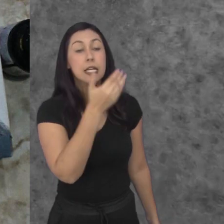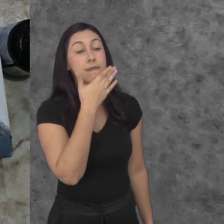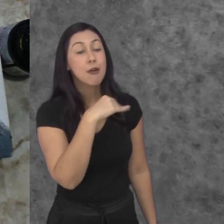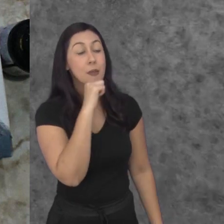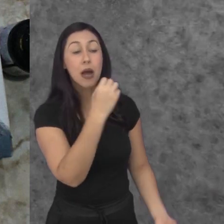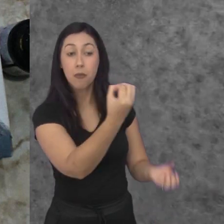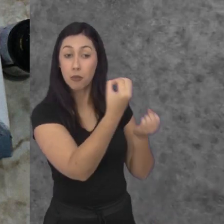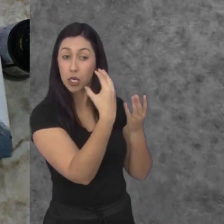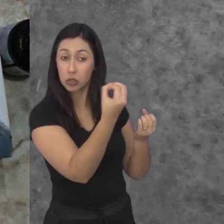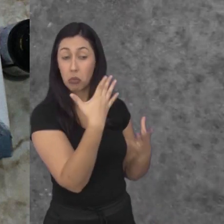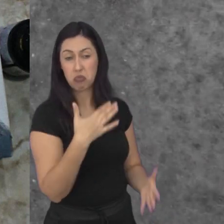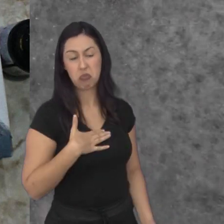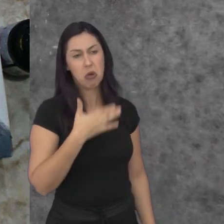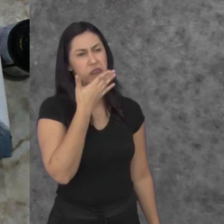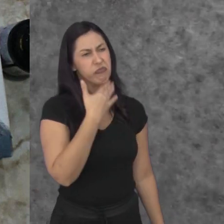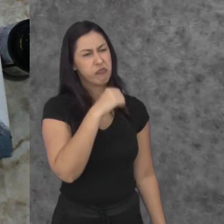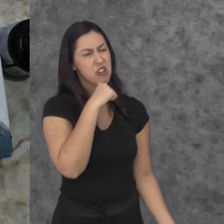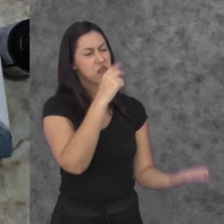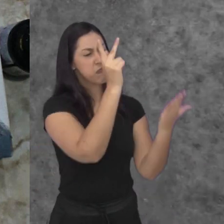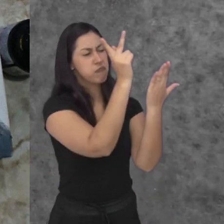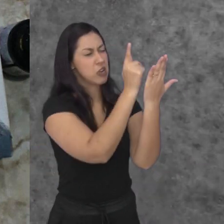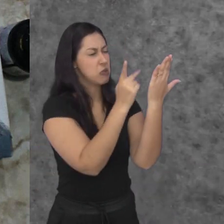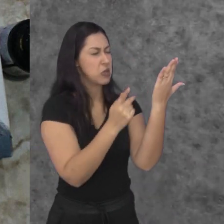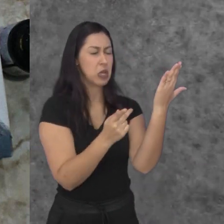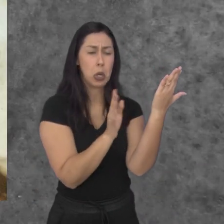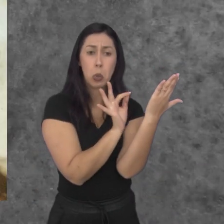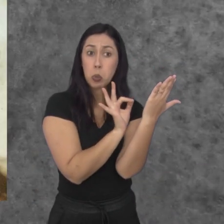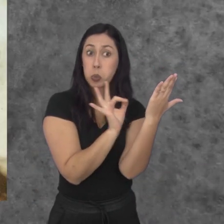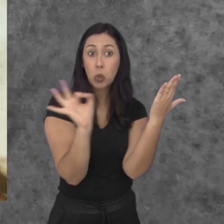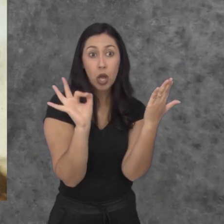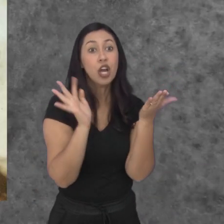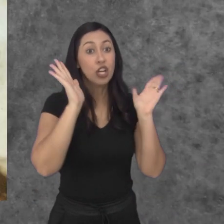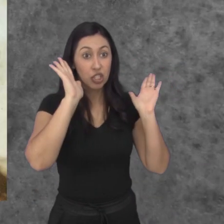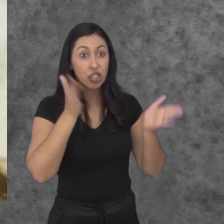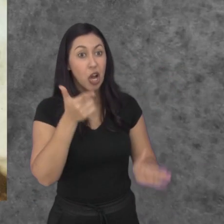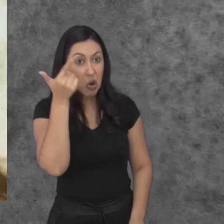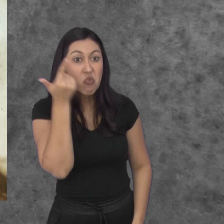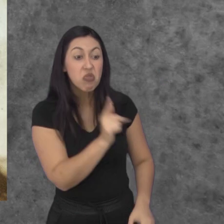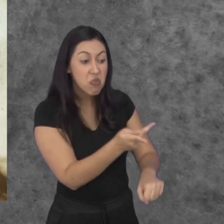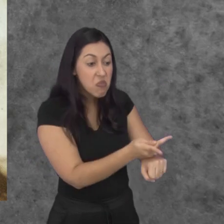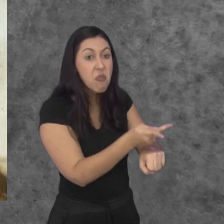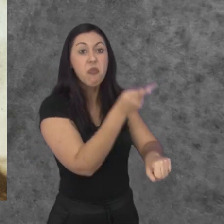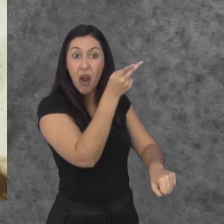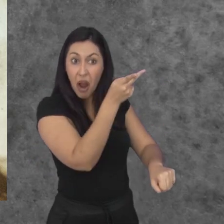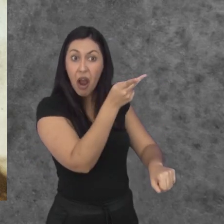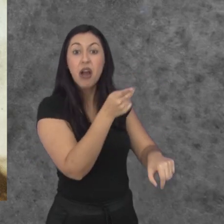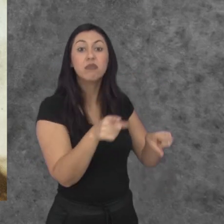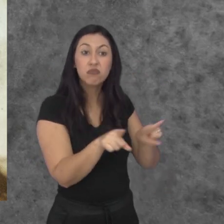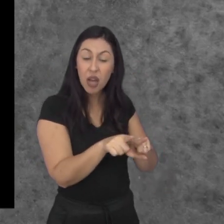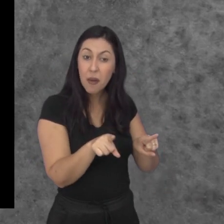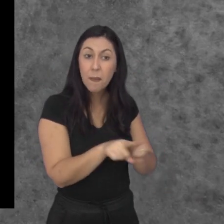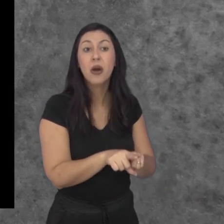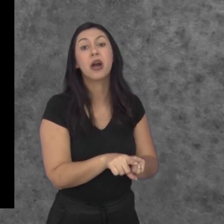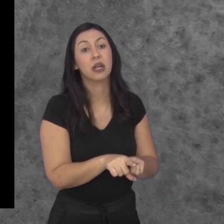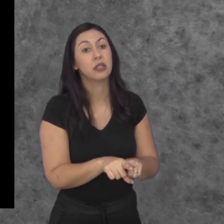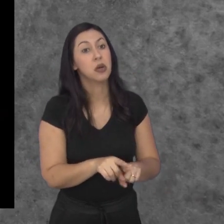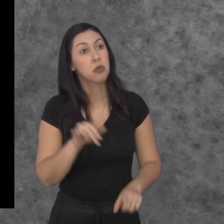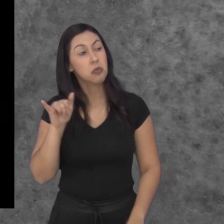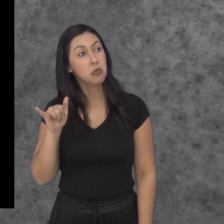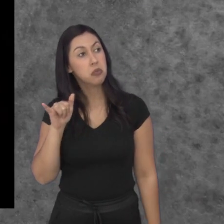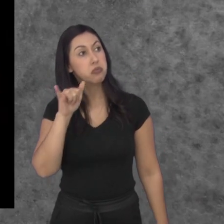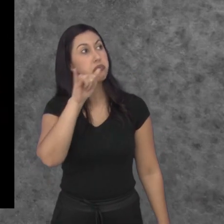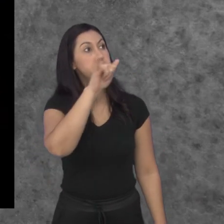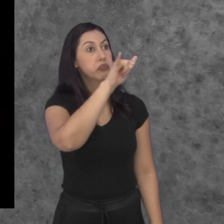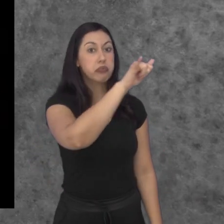ensinou a desenhar, meu pai desenha muito bem e já ganhou concursos aí também, já ganhou passagens de avião através dos